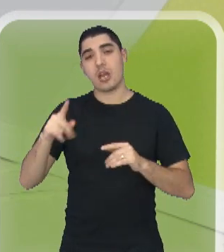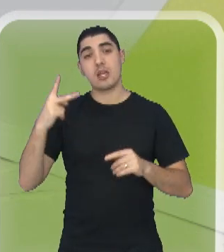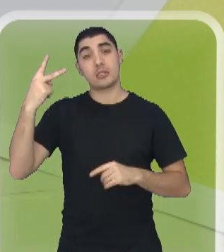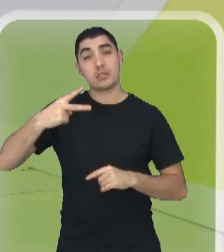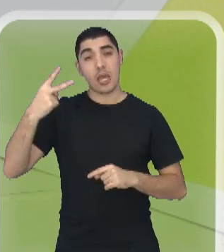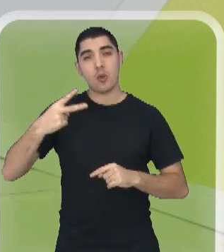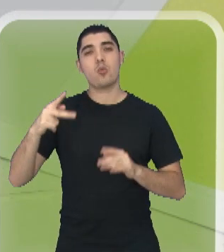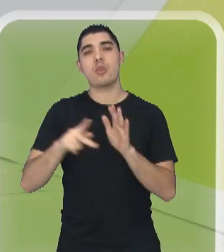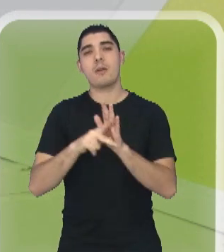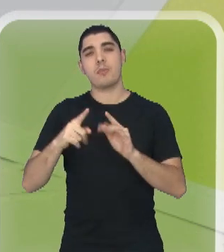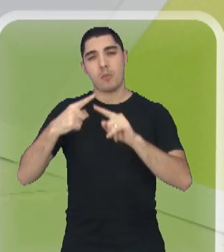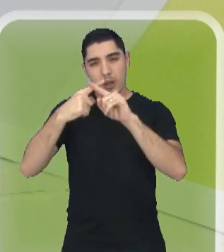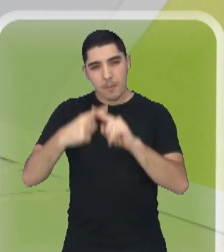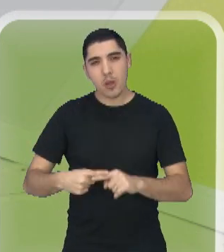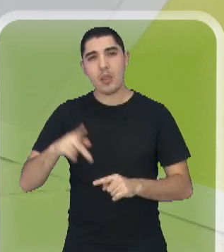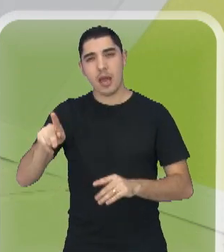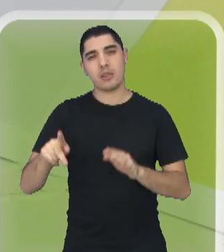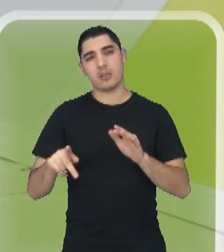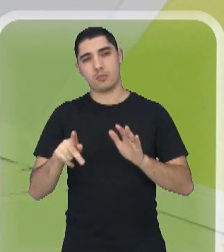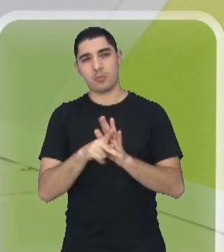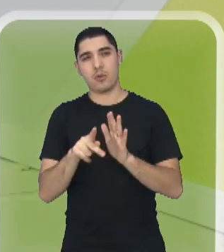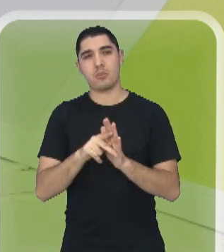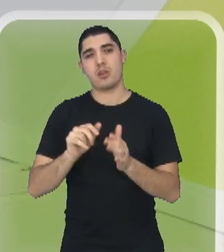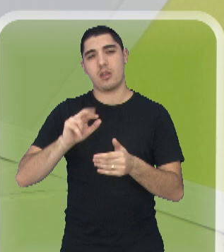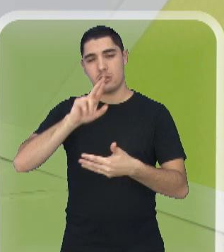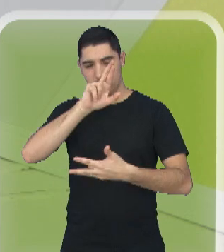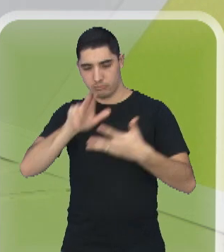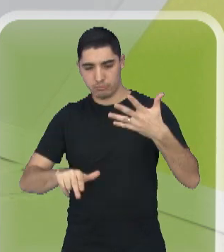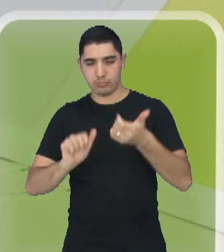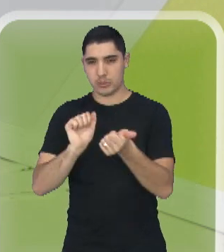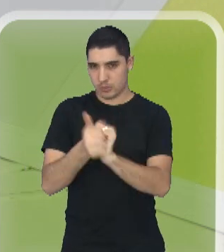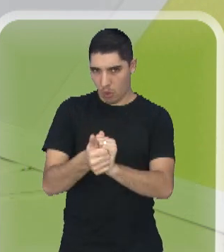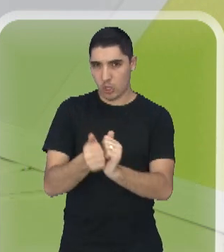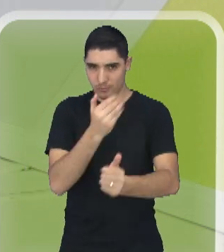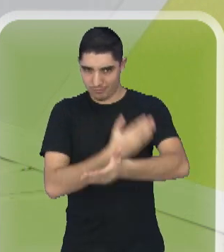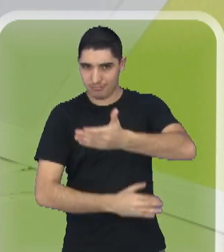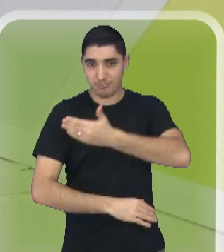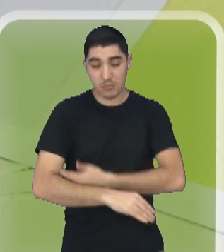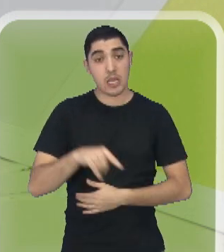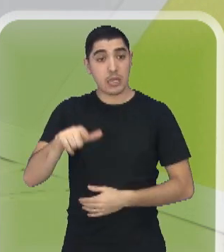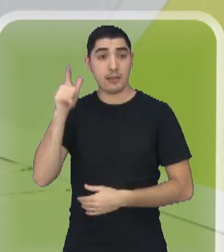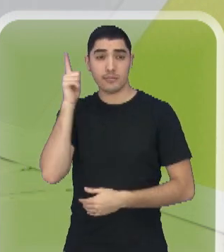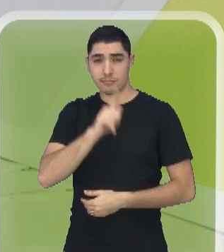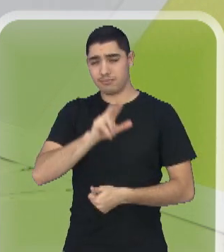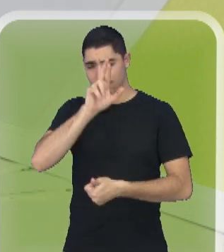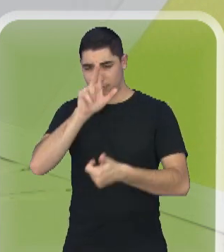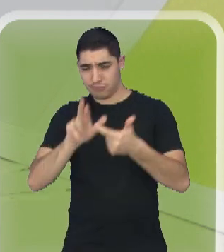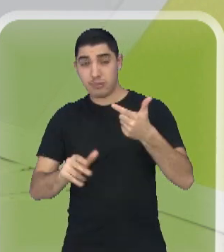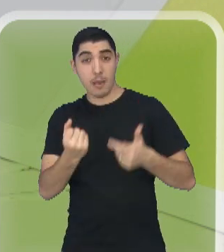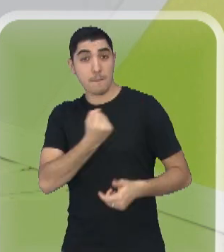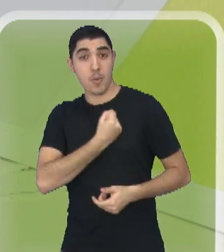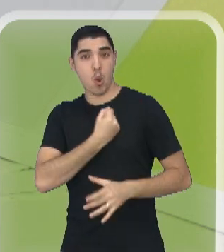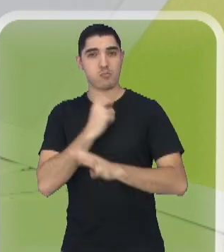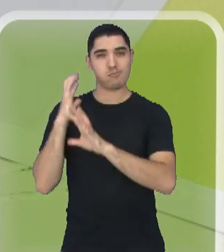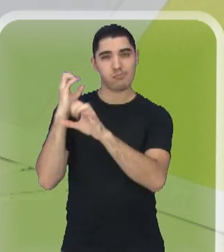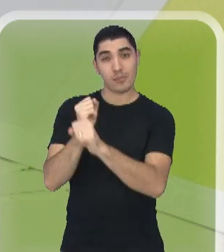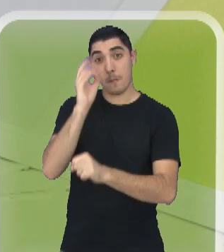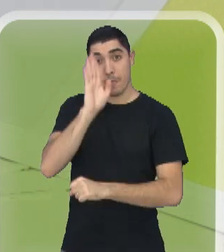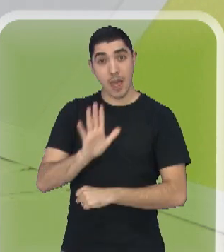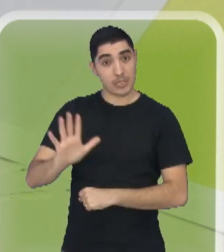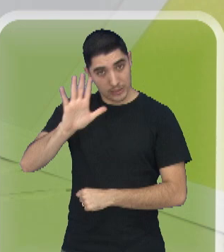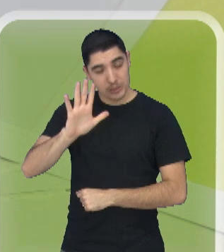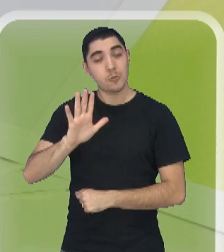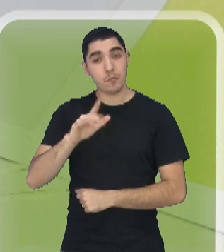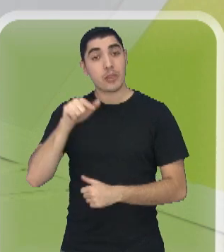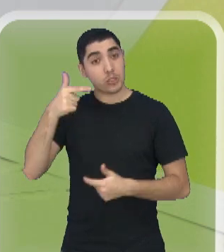de Paraciclismo. O campeonato contou com 26 categorias diferentes e ainda rendeu pontos para o ranking nacional. E mais uma